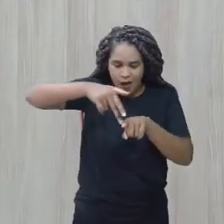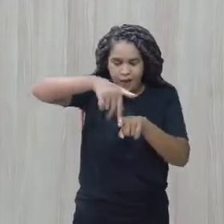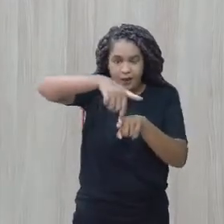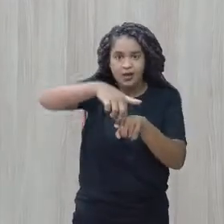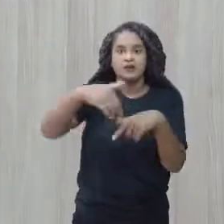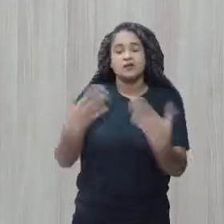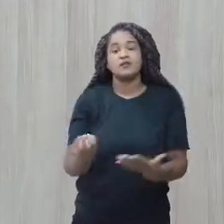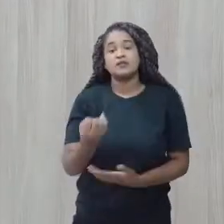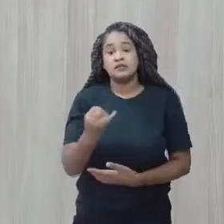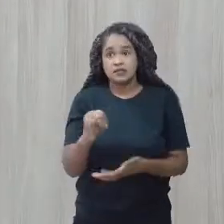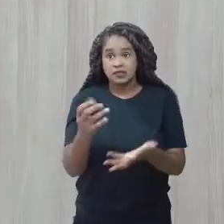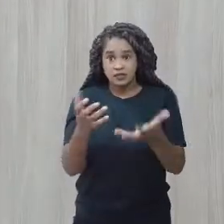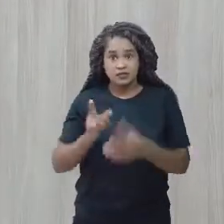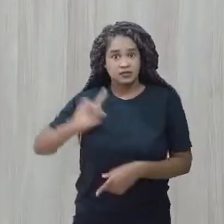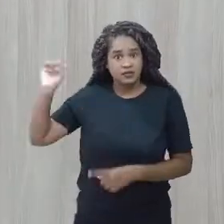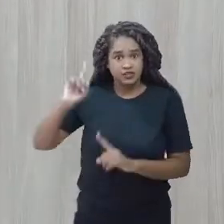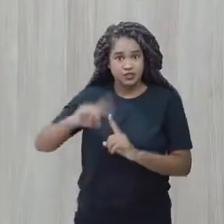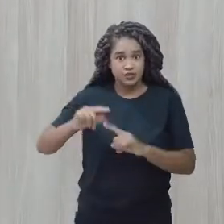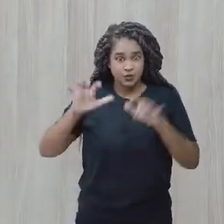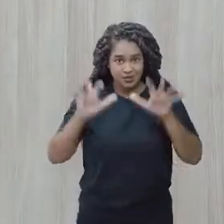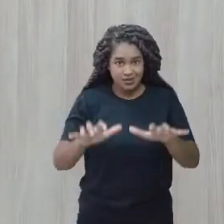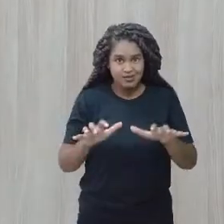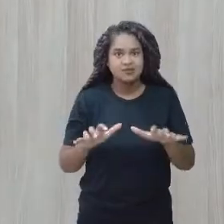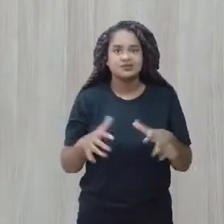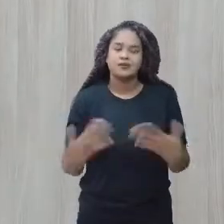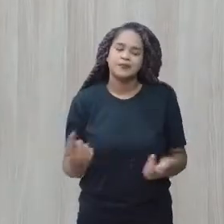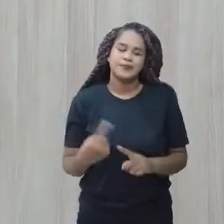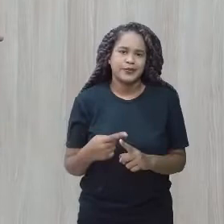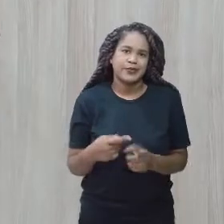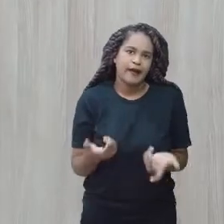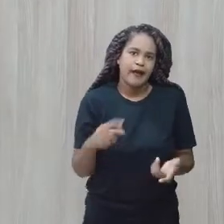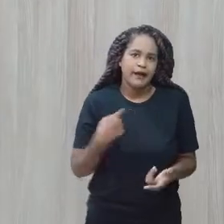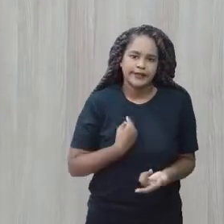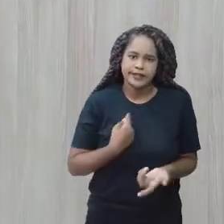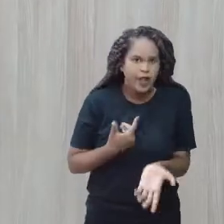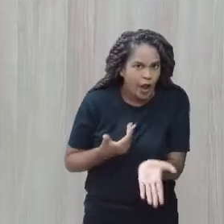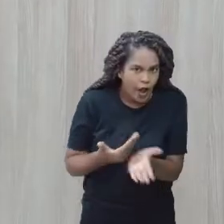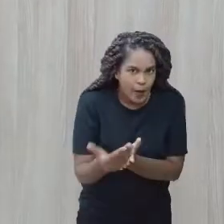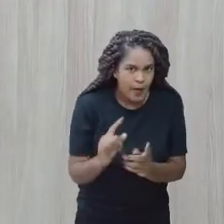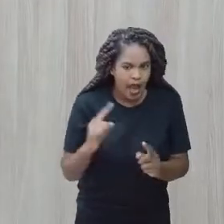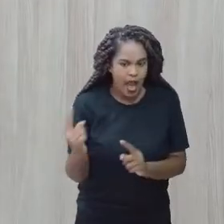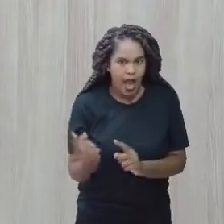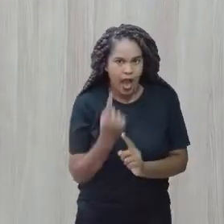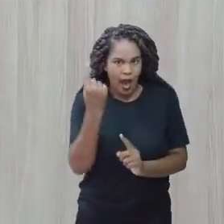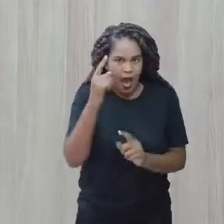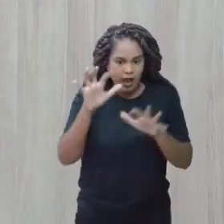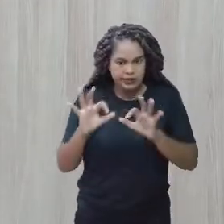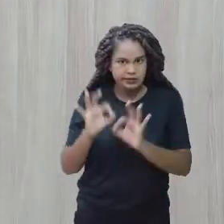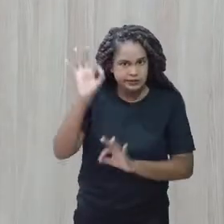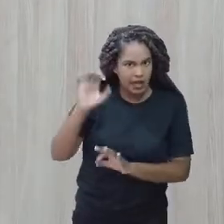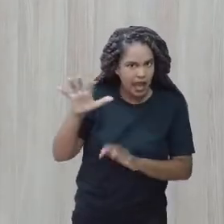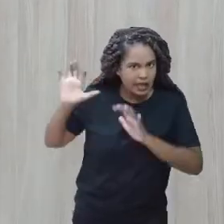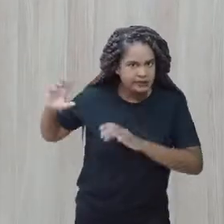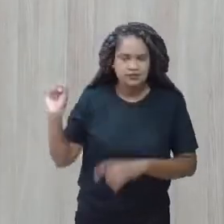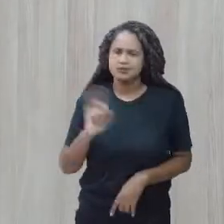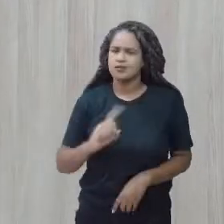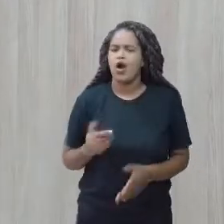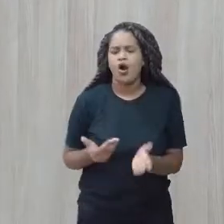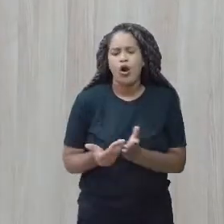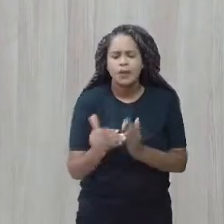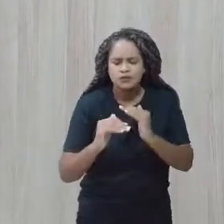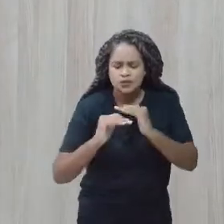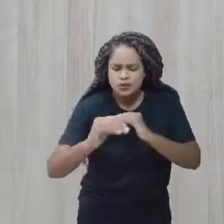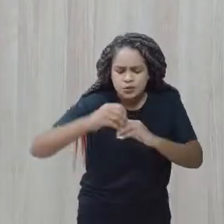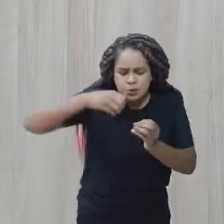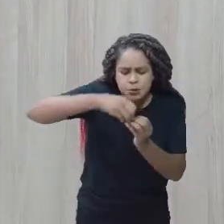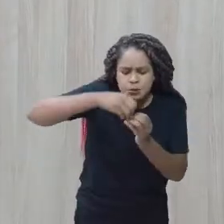precisa, além de ter muita experiência, ninguém começa indo numa altura dessa, né, minha gente? Pelo amor de Deus, a gente começa lá daquela fitinha baixa, mais próxima do chão, para poder